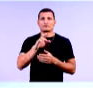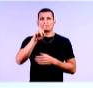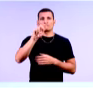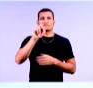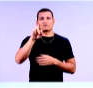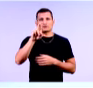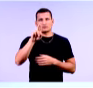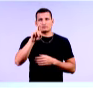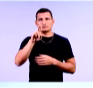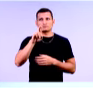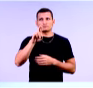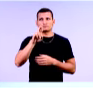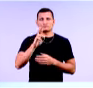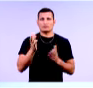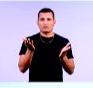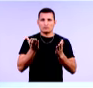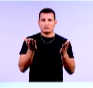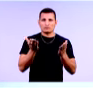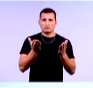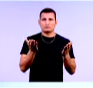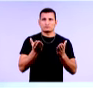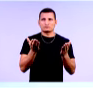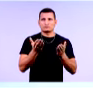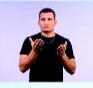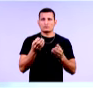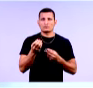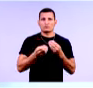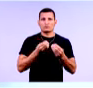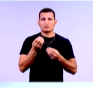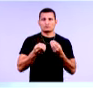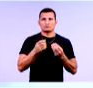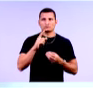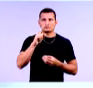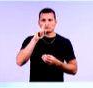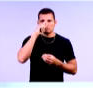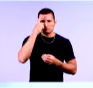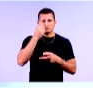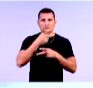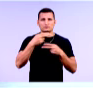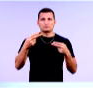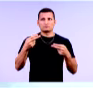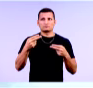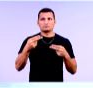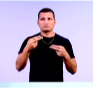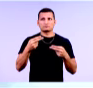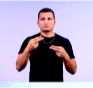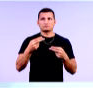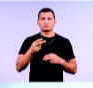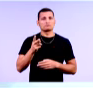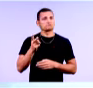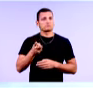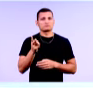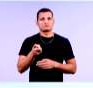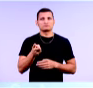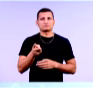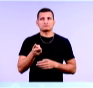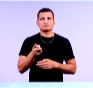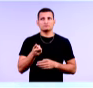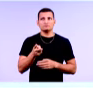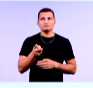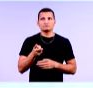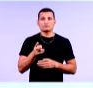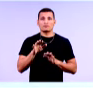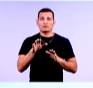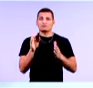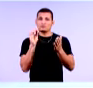variáveis. Agora, como se cria objetos? Do mesmo jeito. Só que em vez de você